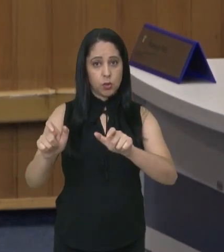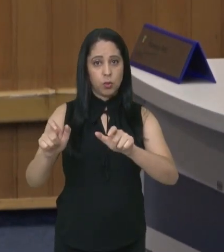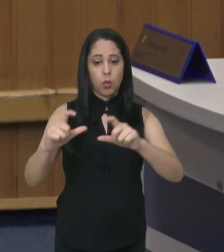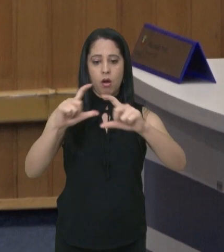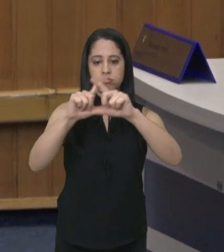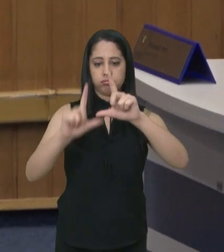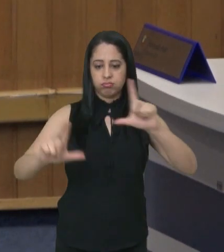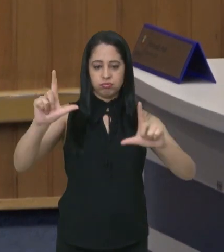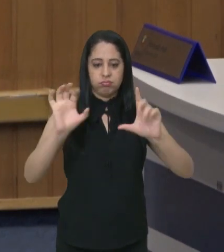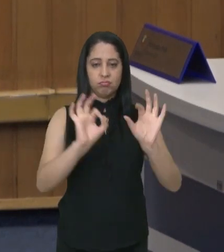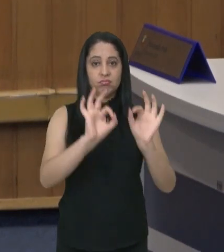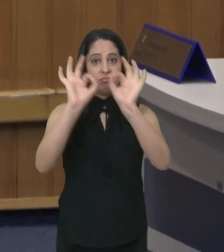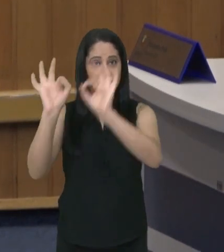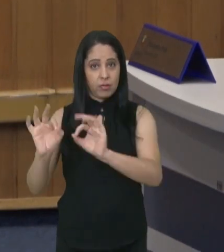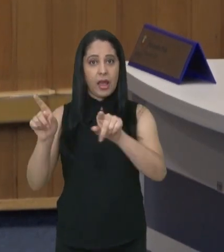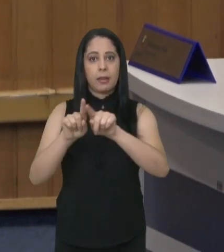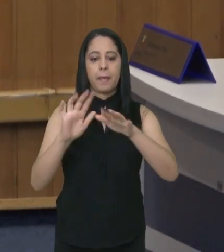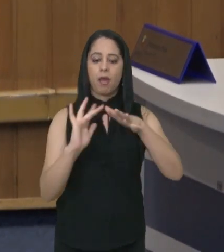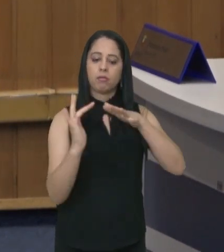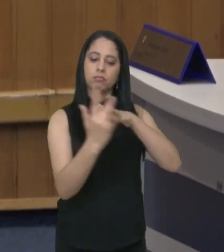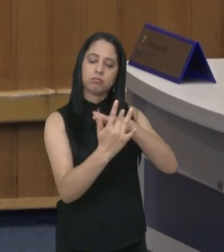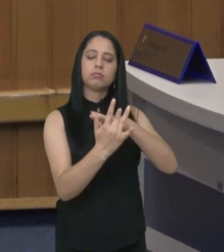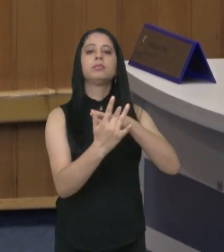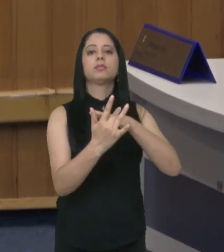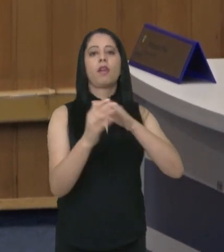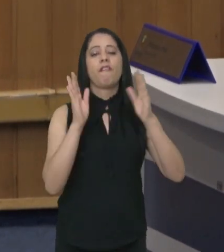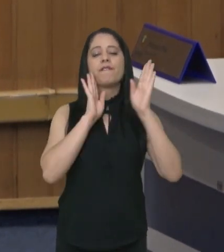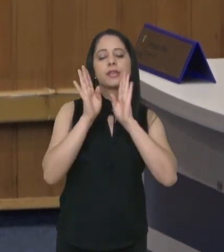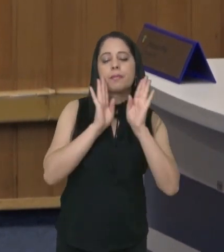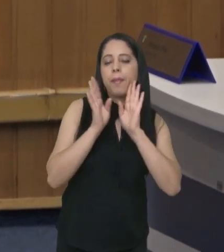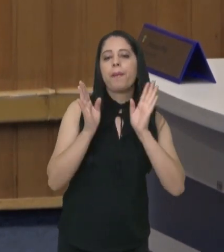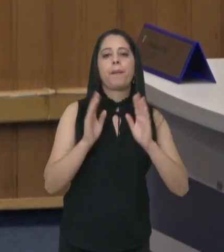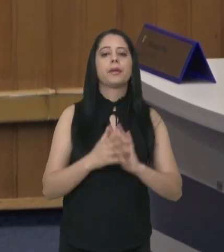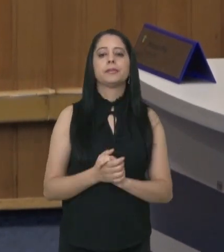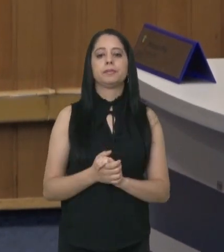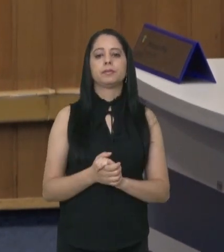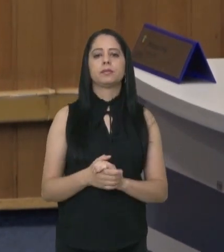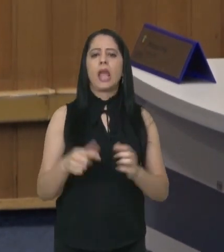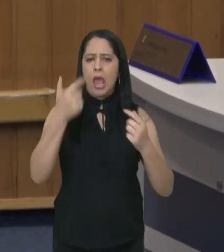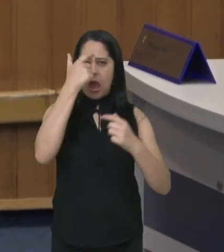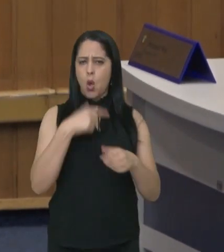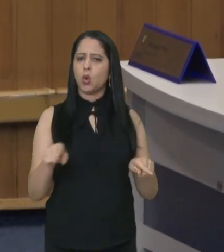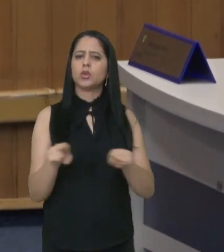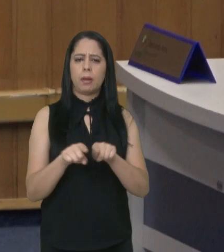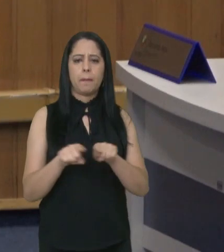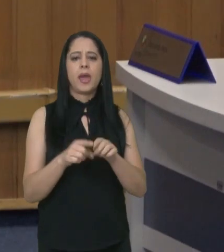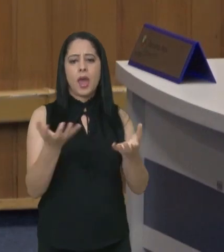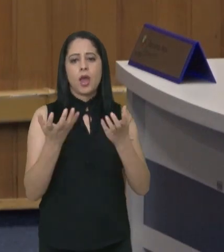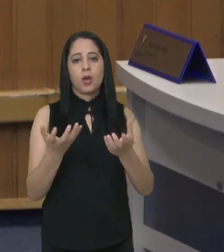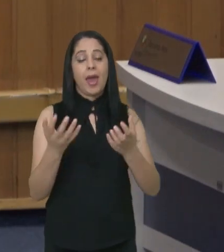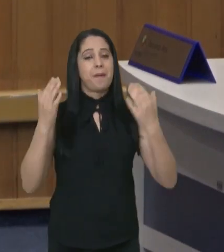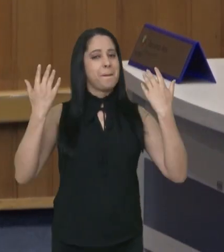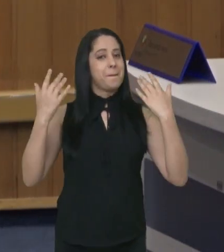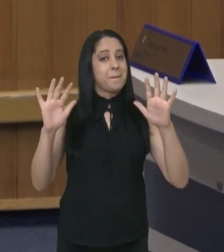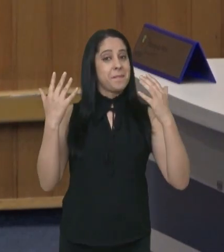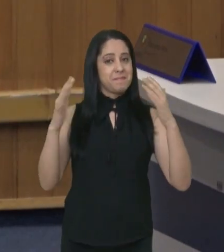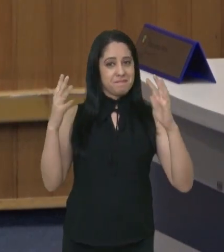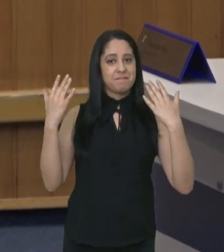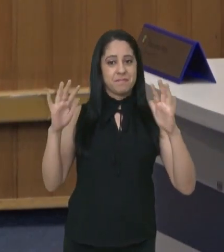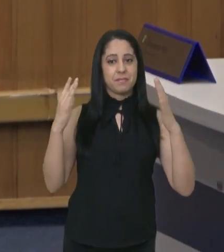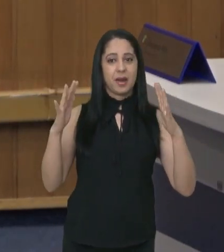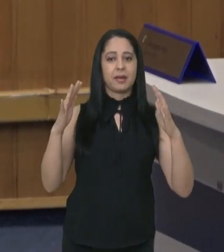TV Câmara, a página da internet, do Facebook. Eu quero aqui também somar nas falas, parabenizar